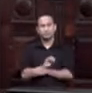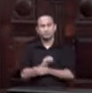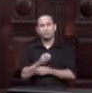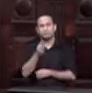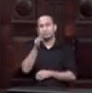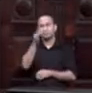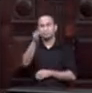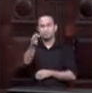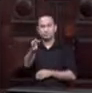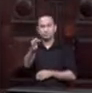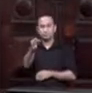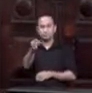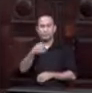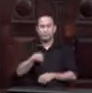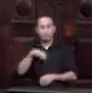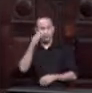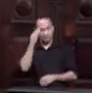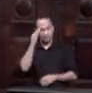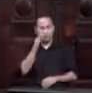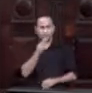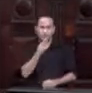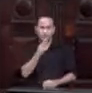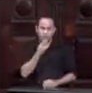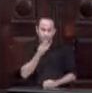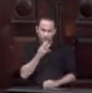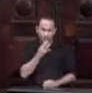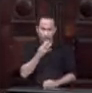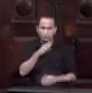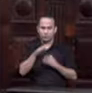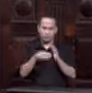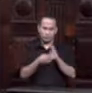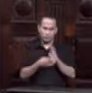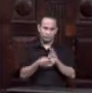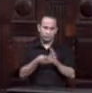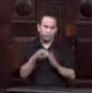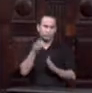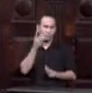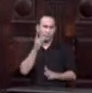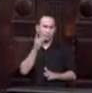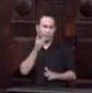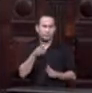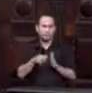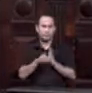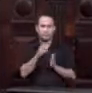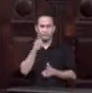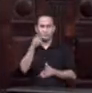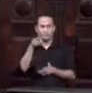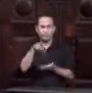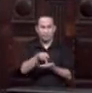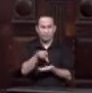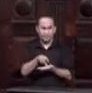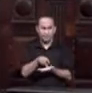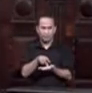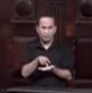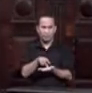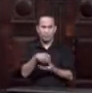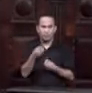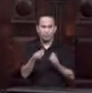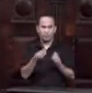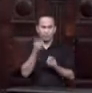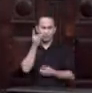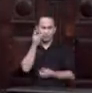eu entendo, apesar de reconhecer na fala dos novos deputados que aqui se colocaram verdade, como foi o caso do deputado